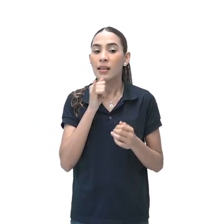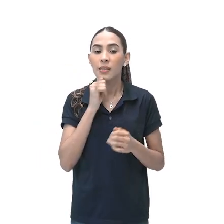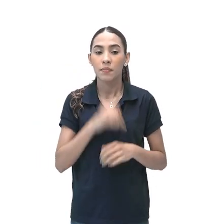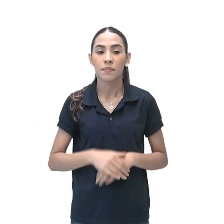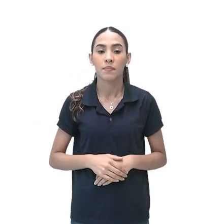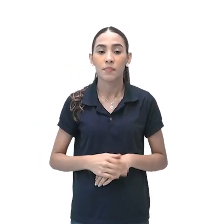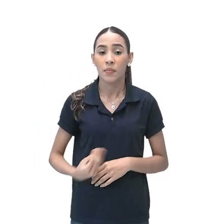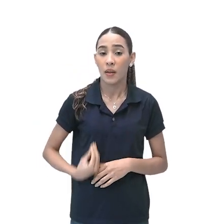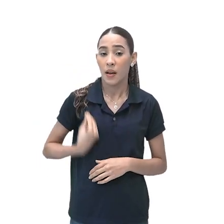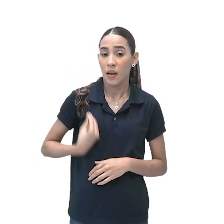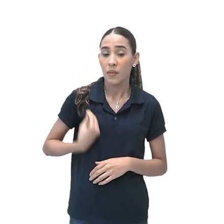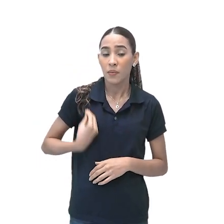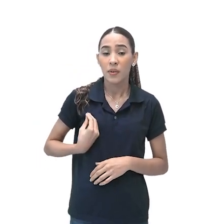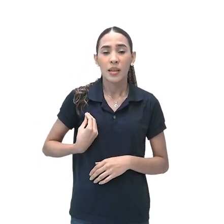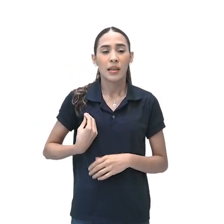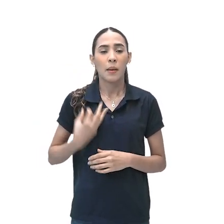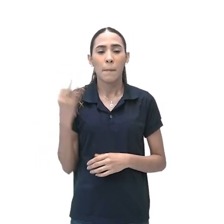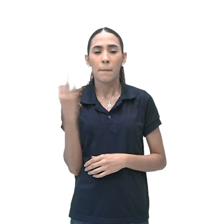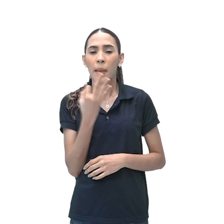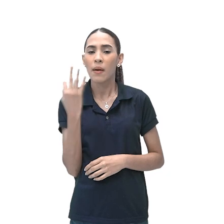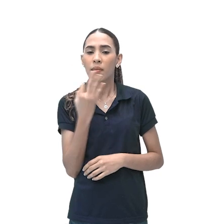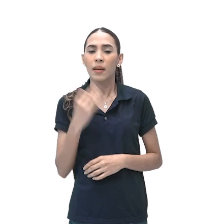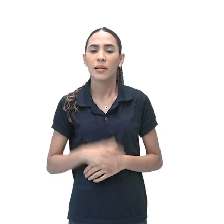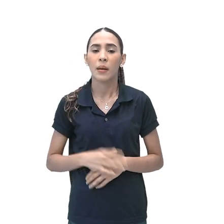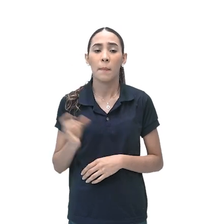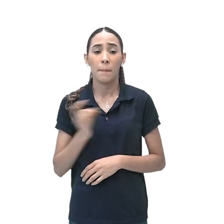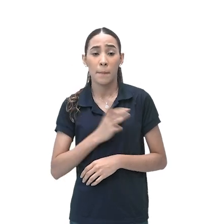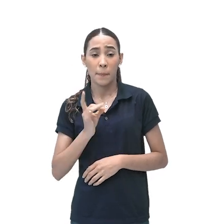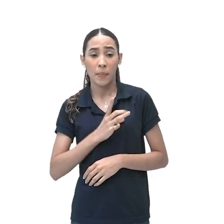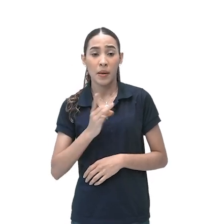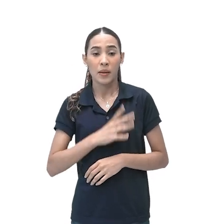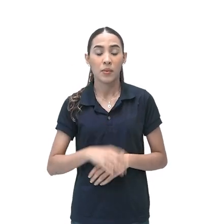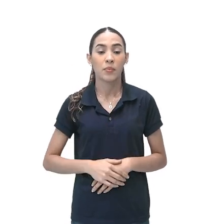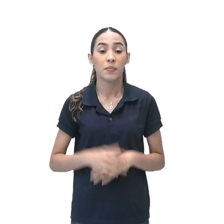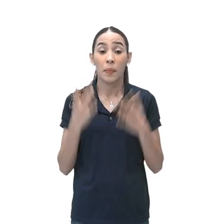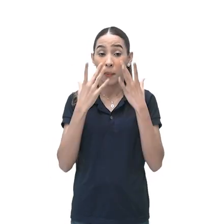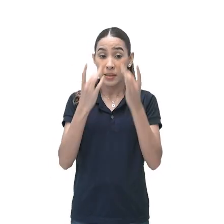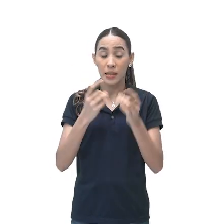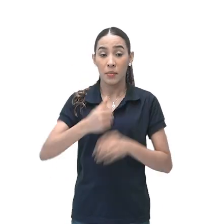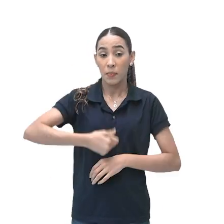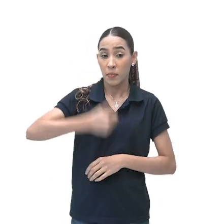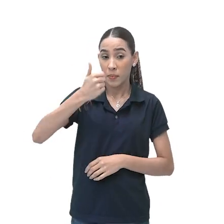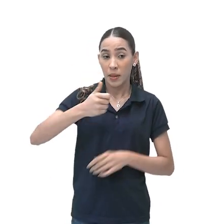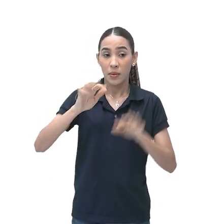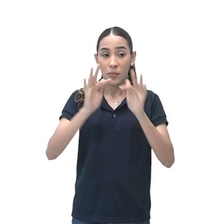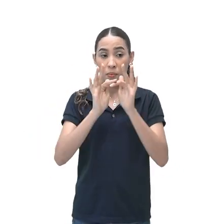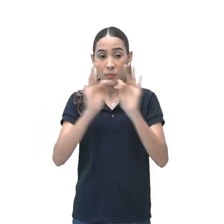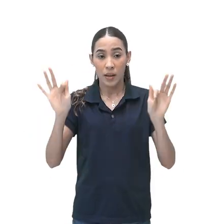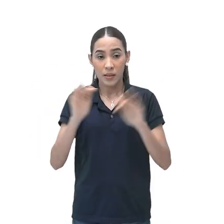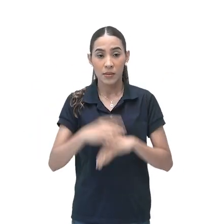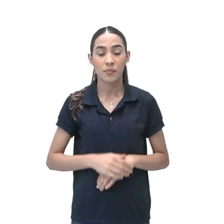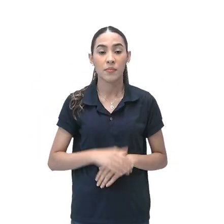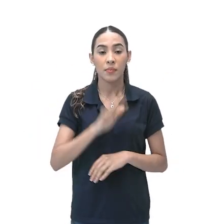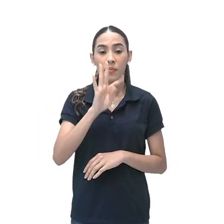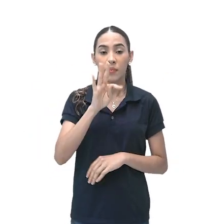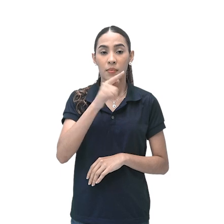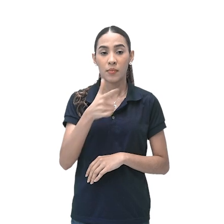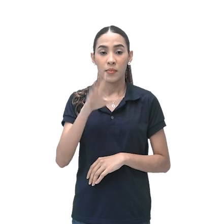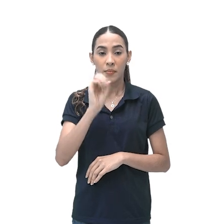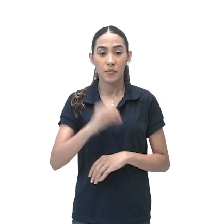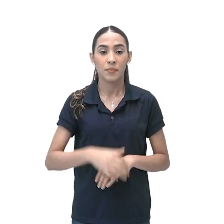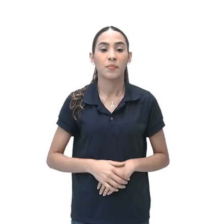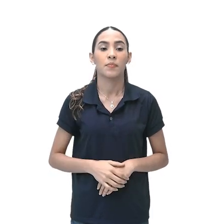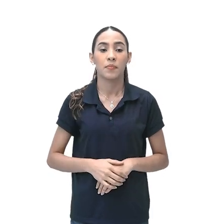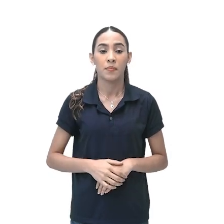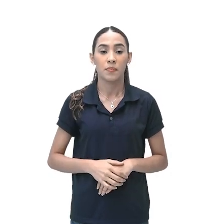a vida é tão bela que chega a dar medo. Observem que no primeiro enunciado, o tão está